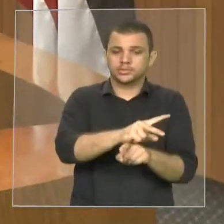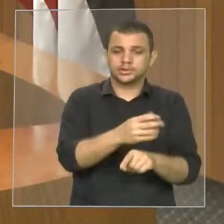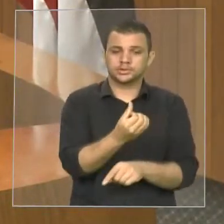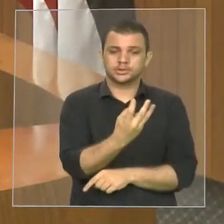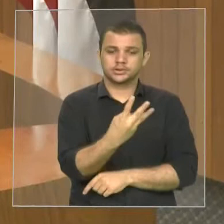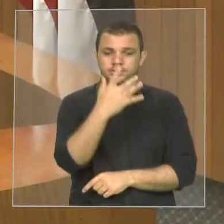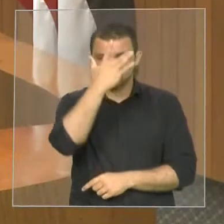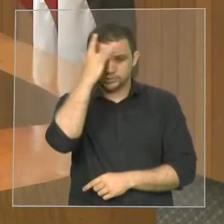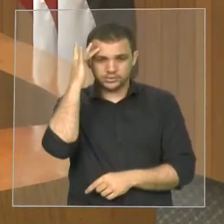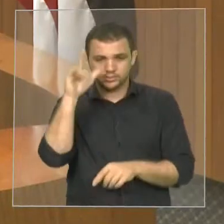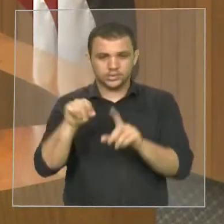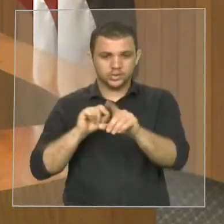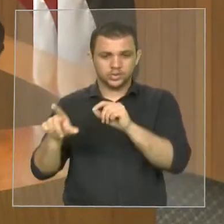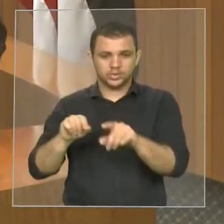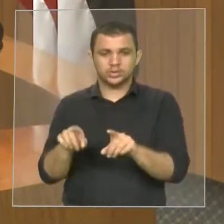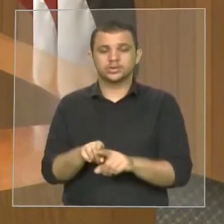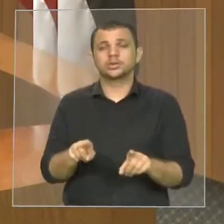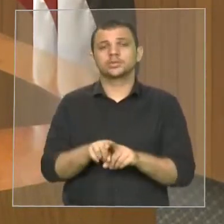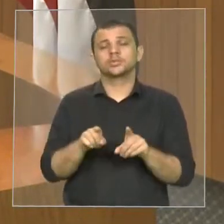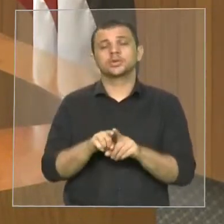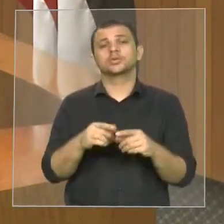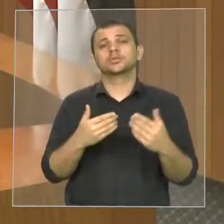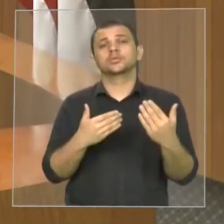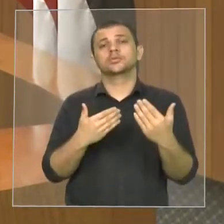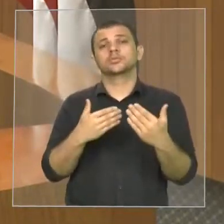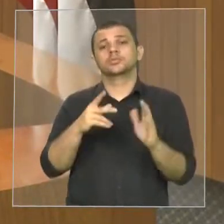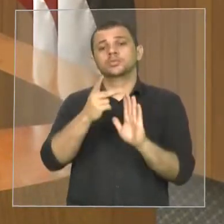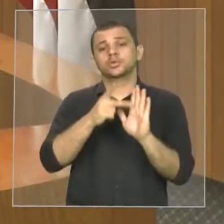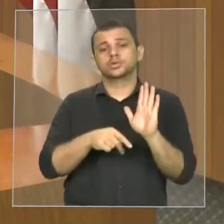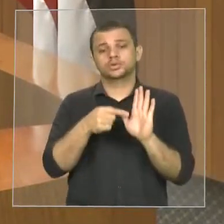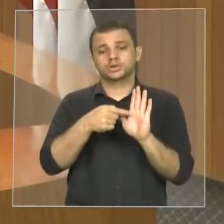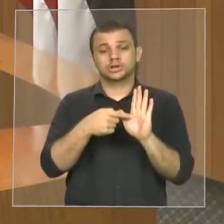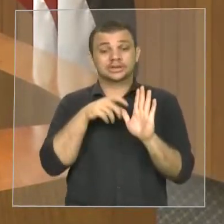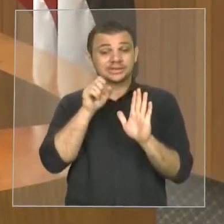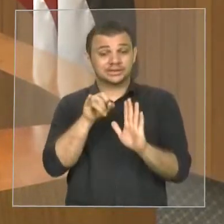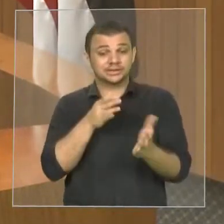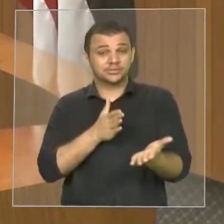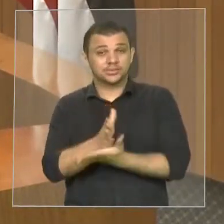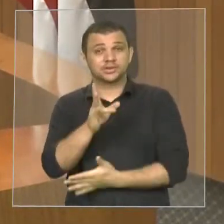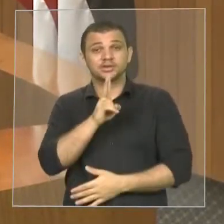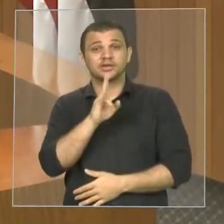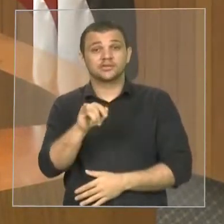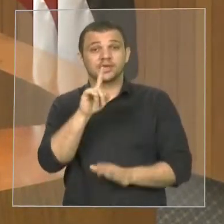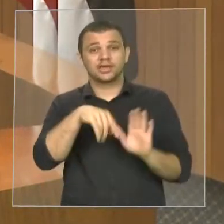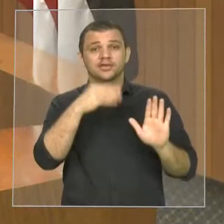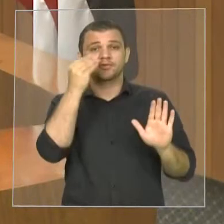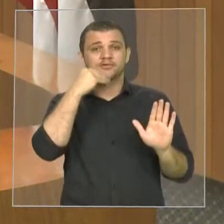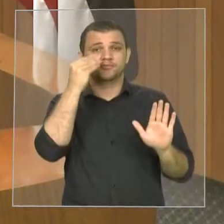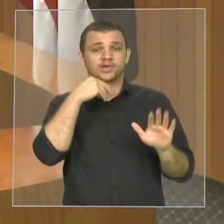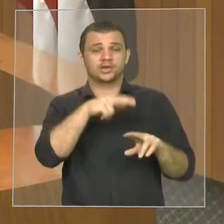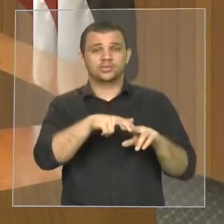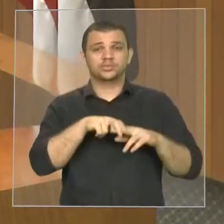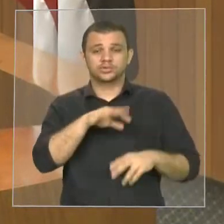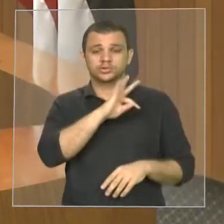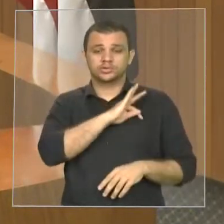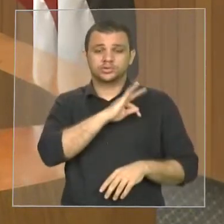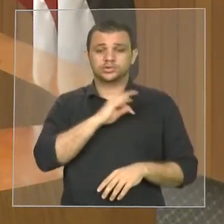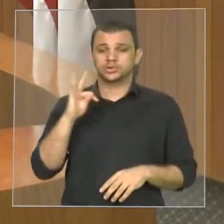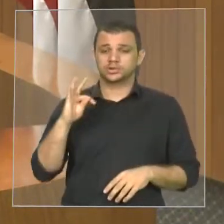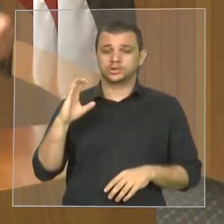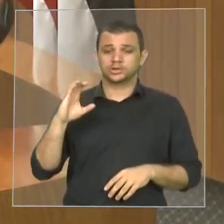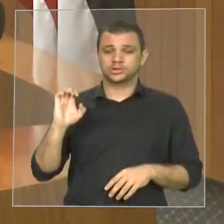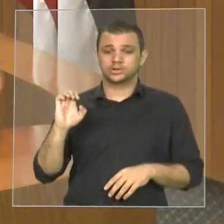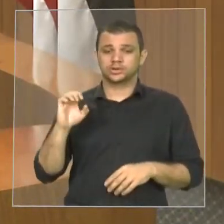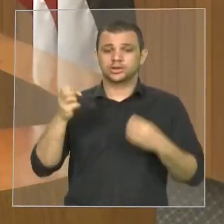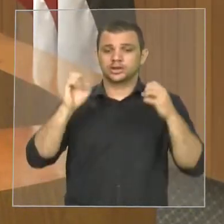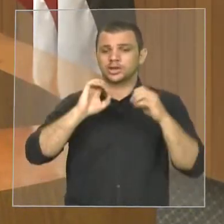for aprovado dessa forma, já nascerá capenga, senhor presidente, porque os técnicos do Tribunal de Contas do Estado foram muito claros.